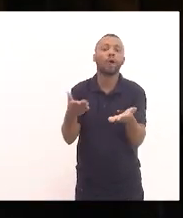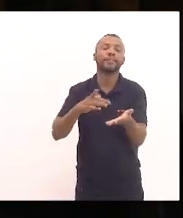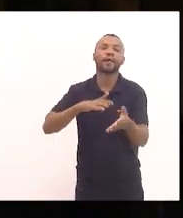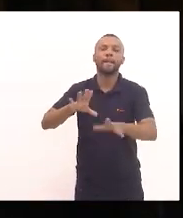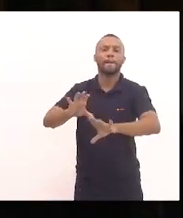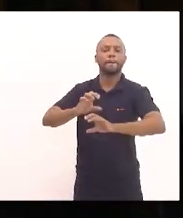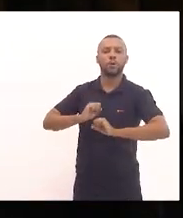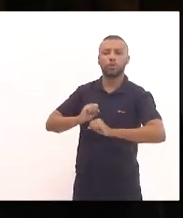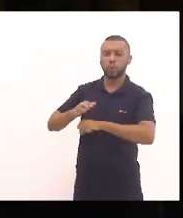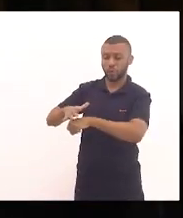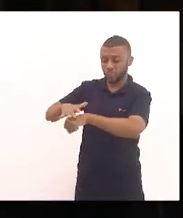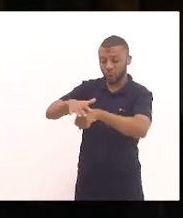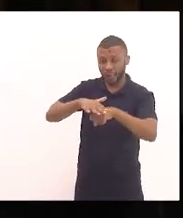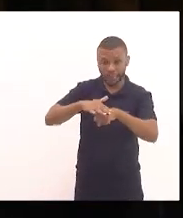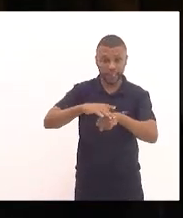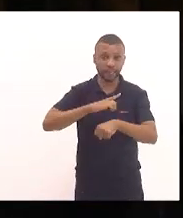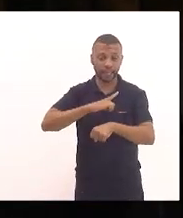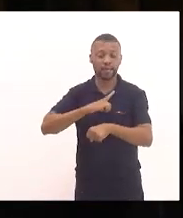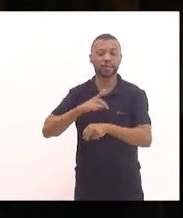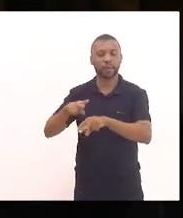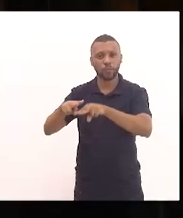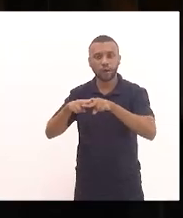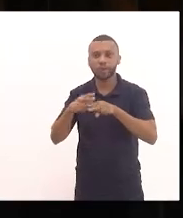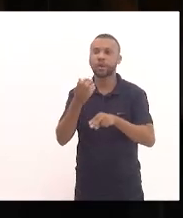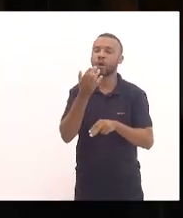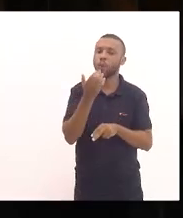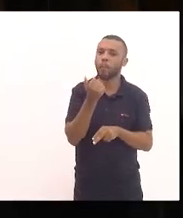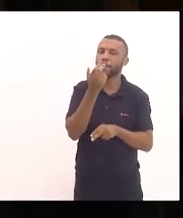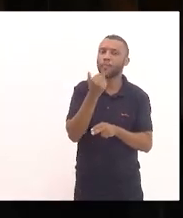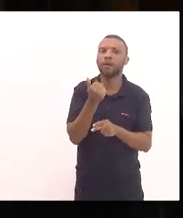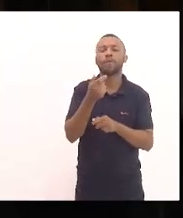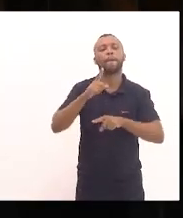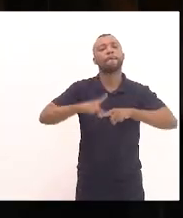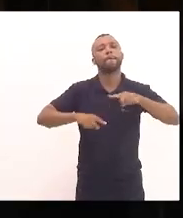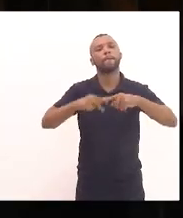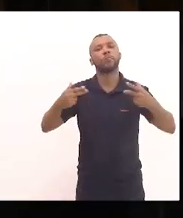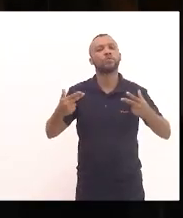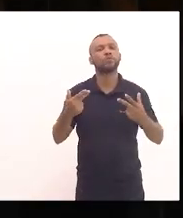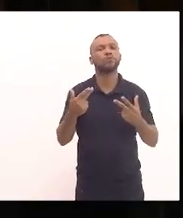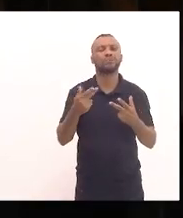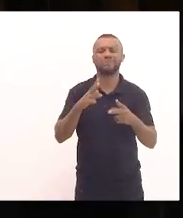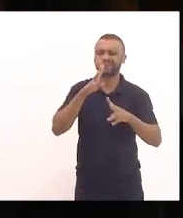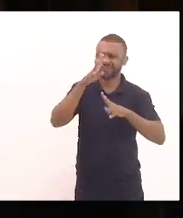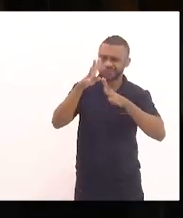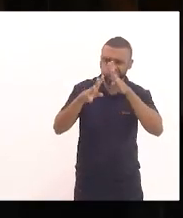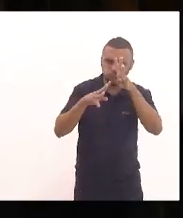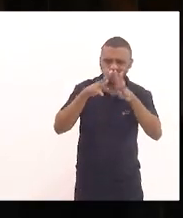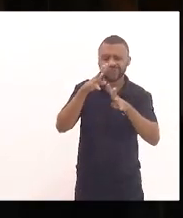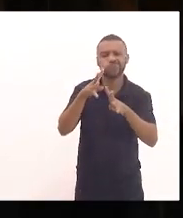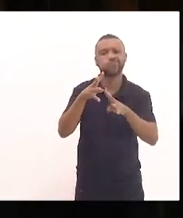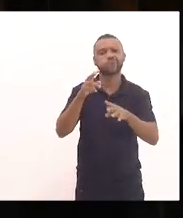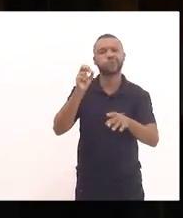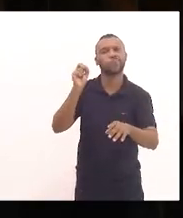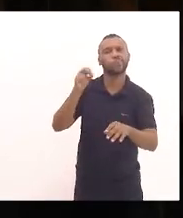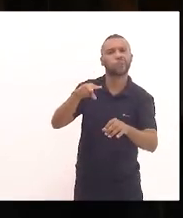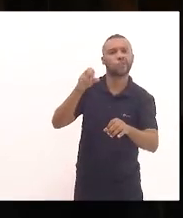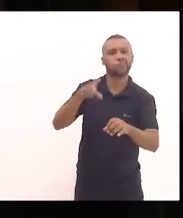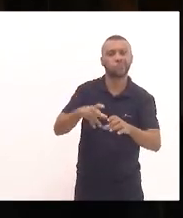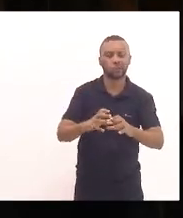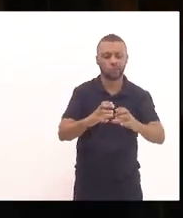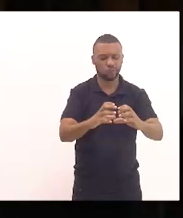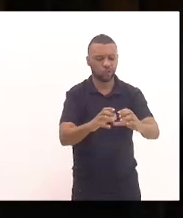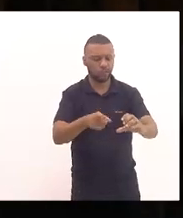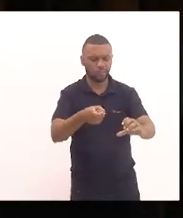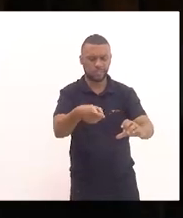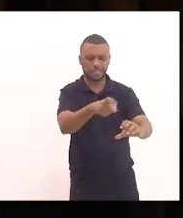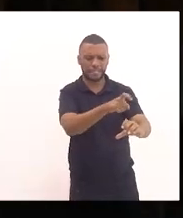nós temos também é por comermos um monte de defensivos, um monte